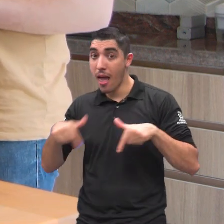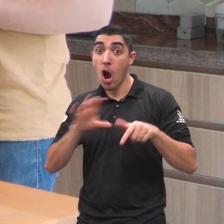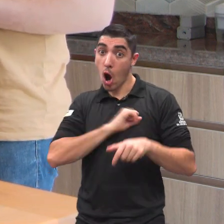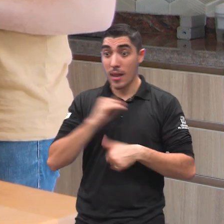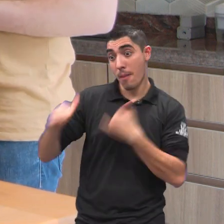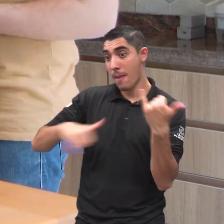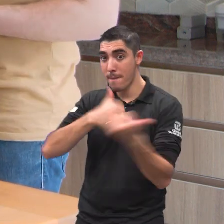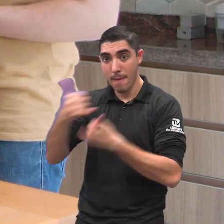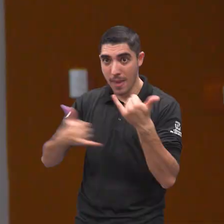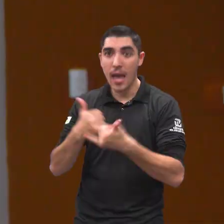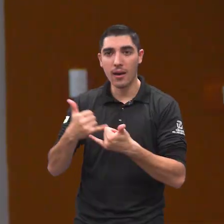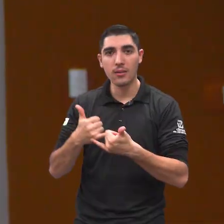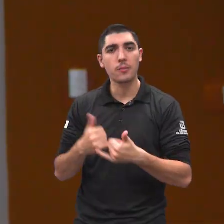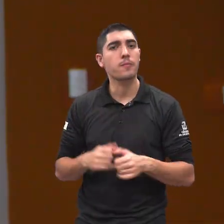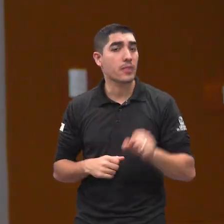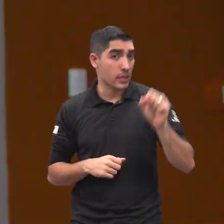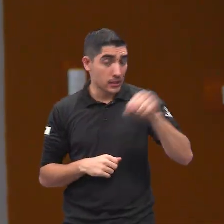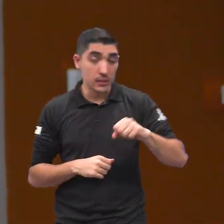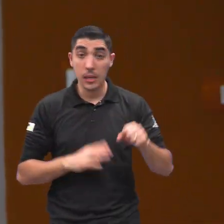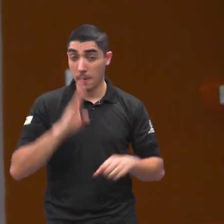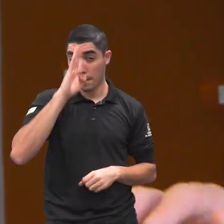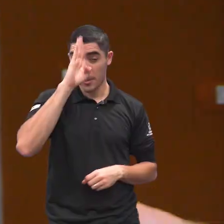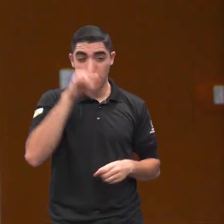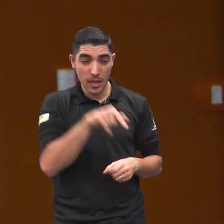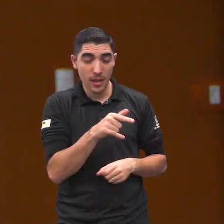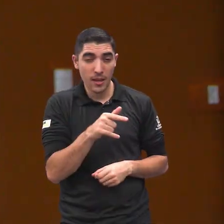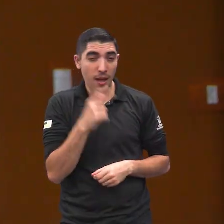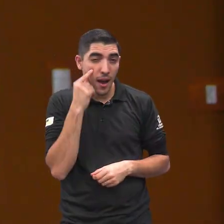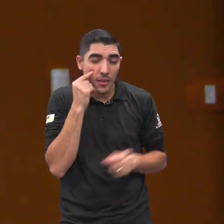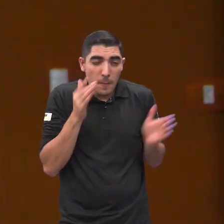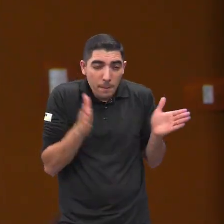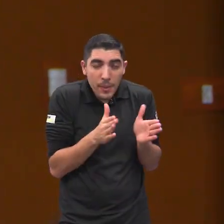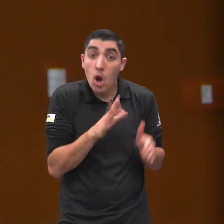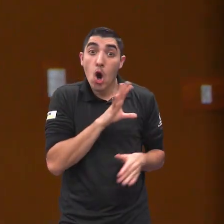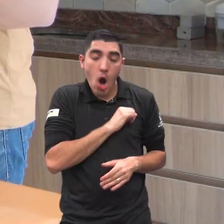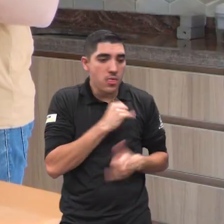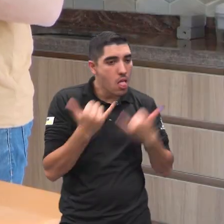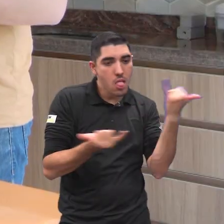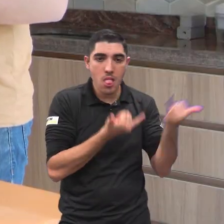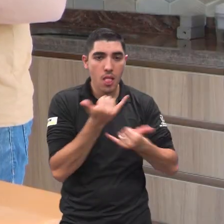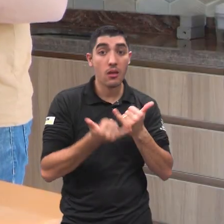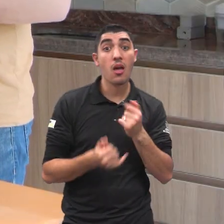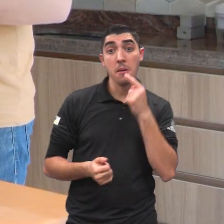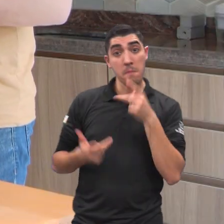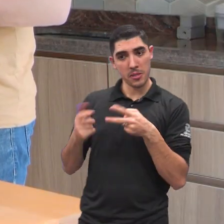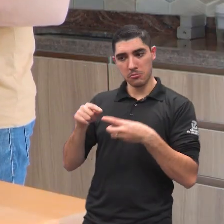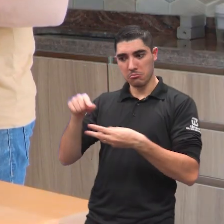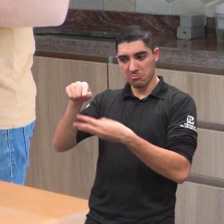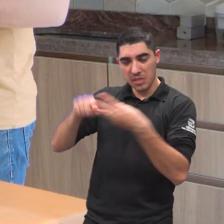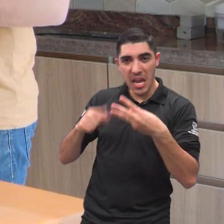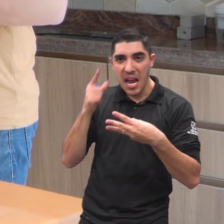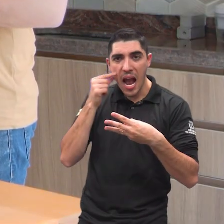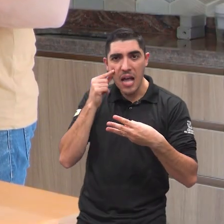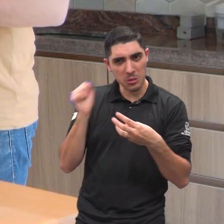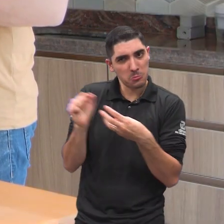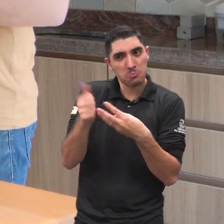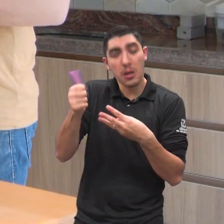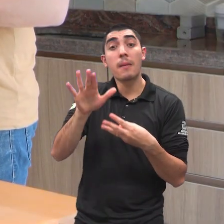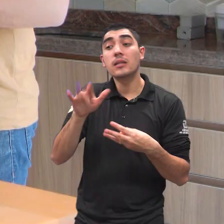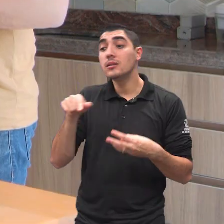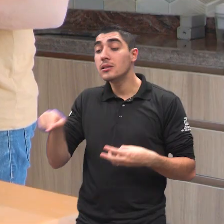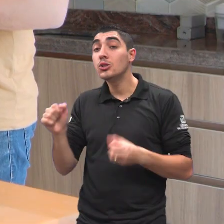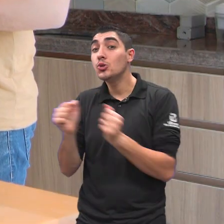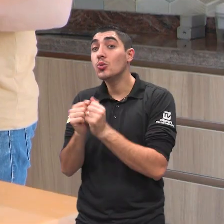não Sim, pode uma adora brincadeira. Não, são super ativos. Então, principalmente gato filhote, essa raça é muito brincalhona. Já vi que entre os gatos eles estão se dando super bem. Mas e com